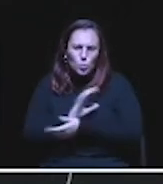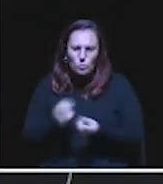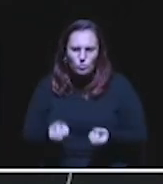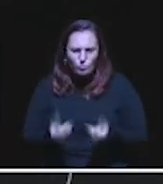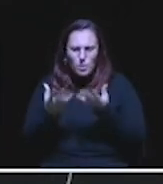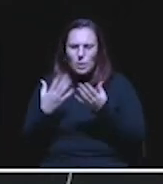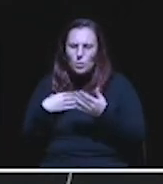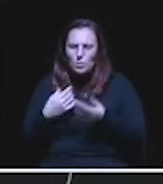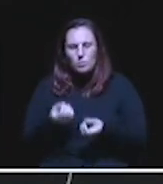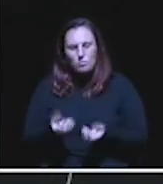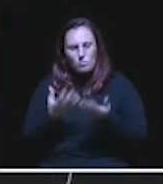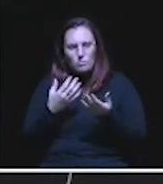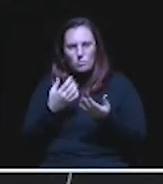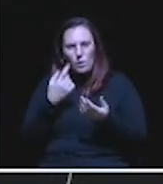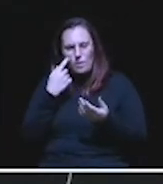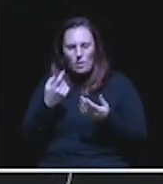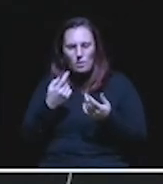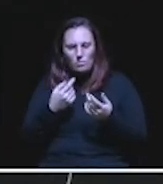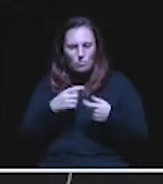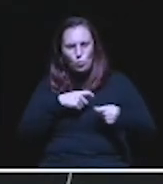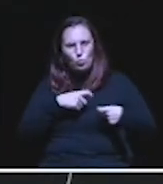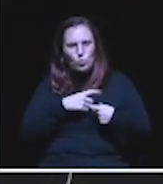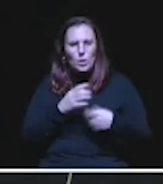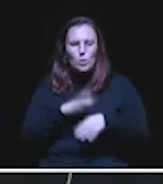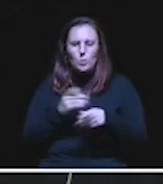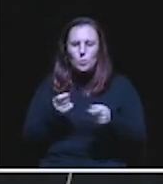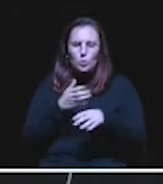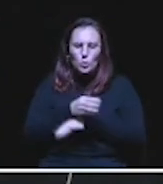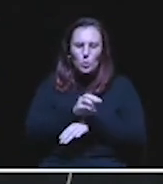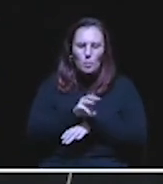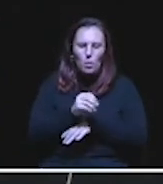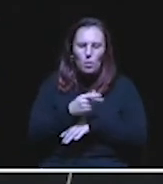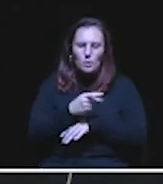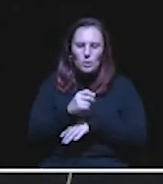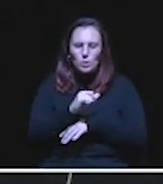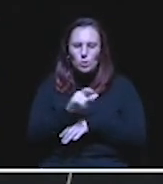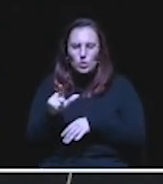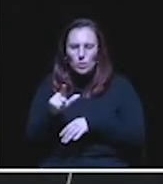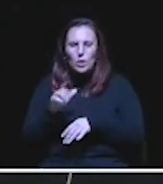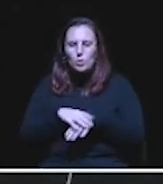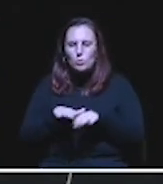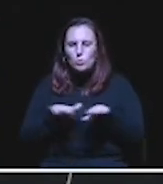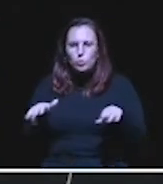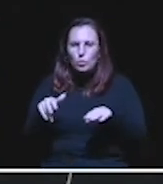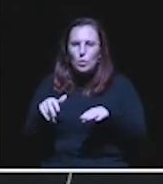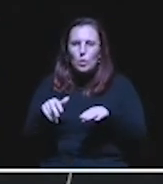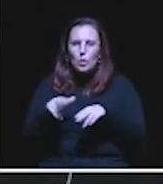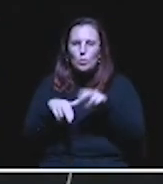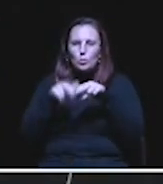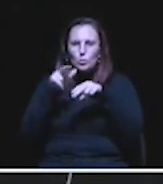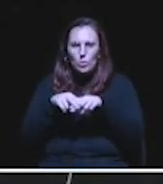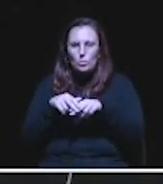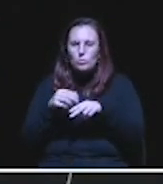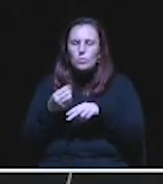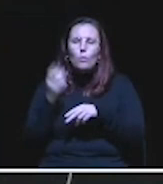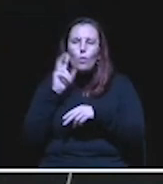com perplexidade e com indignação. O ajuste direto à Mota-Engil da estrutura de um palco megalómano de 4,2 milhões de euros, aos